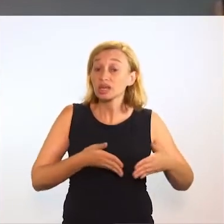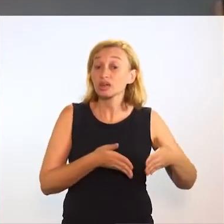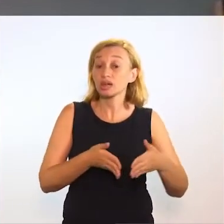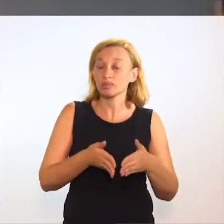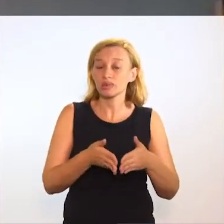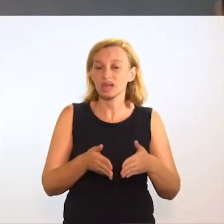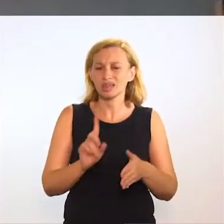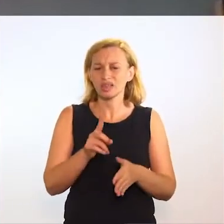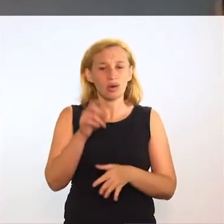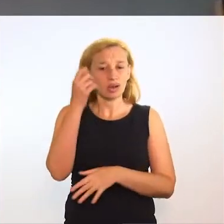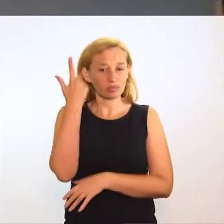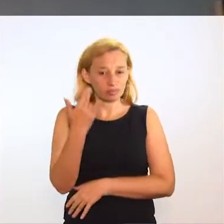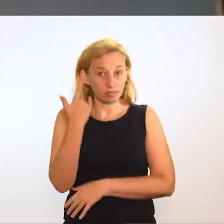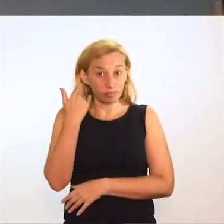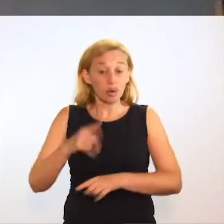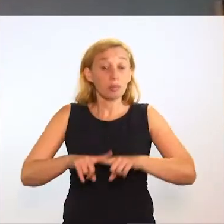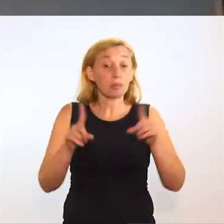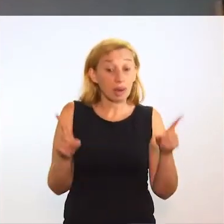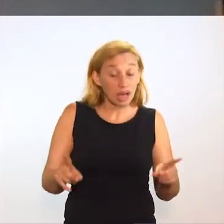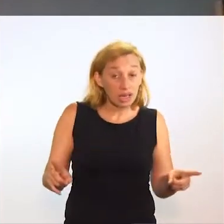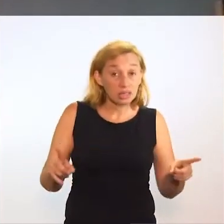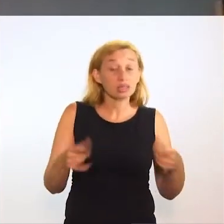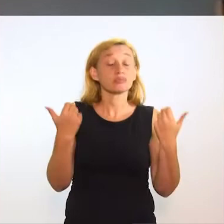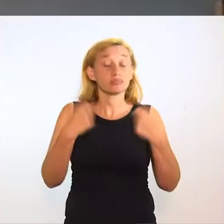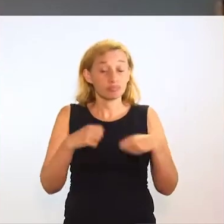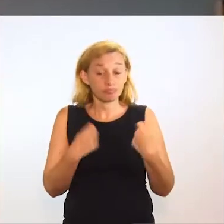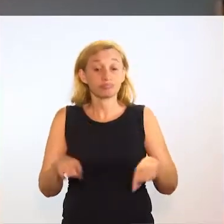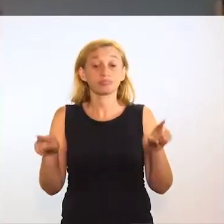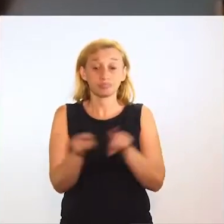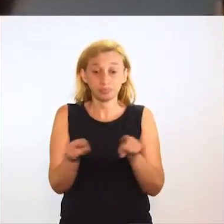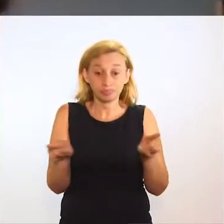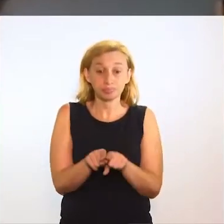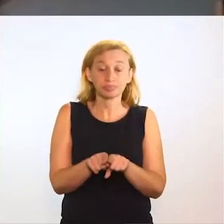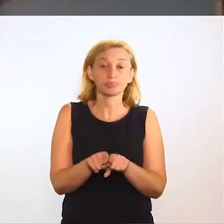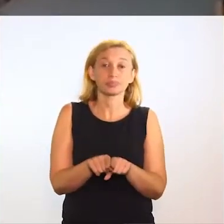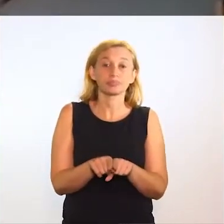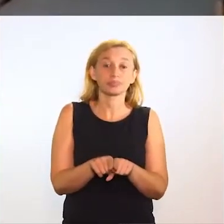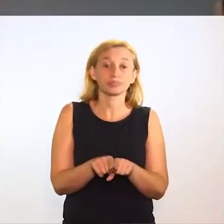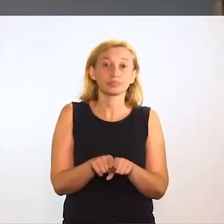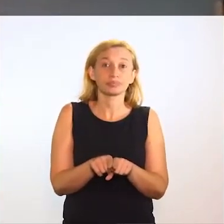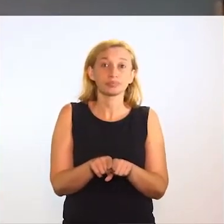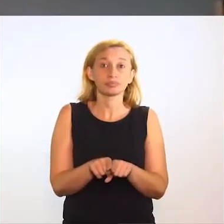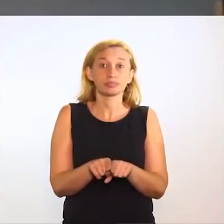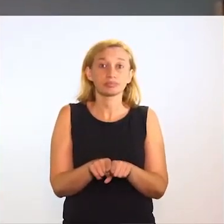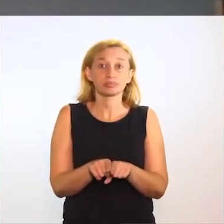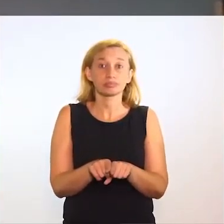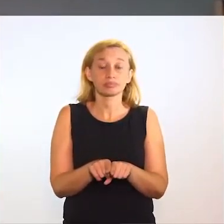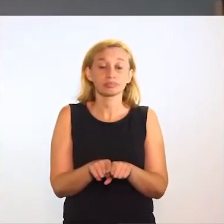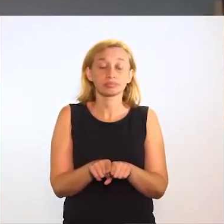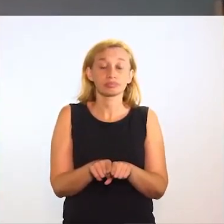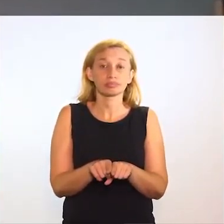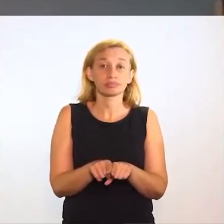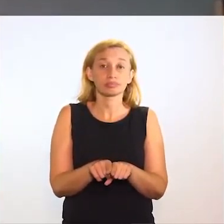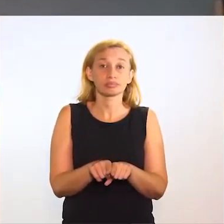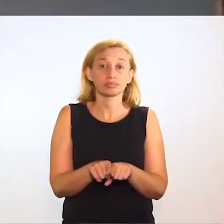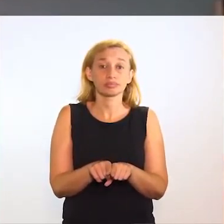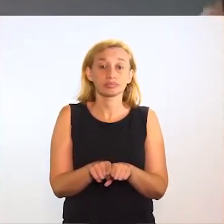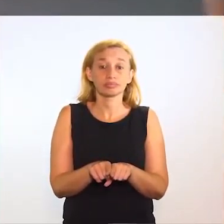no ritmo que não é o natural. E aí, assim, a gente precisa também